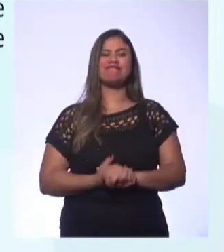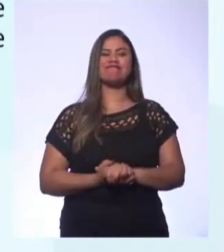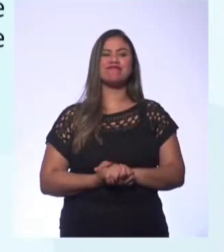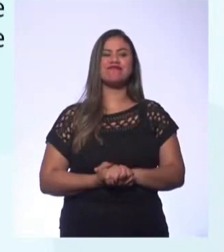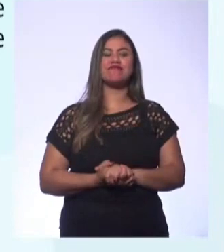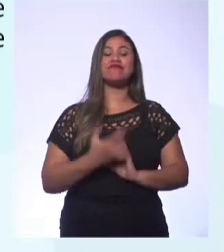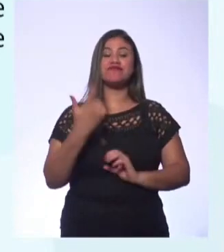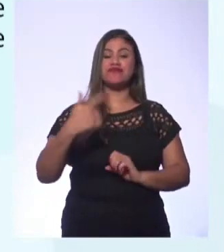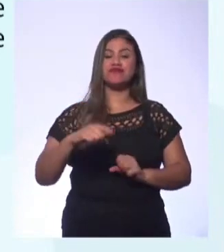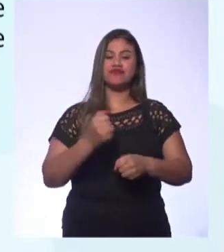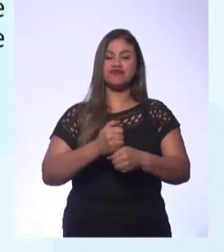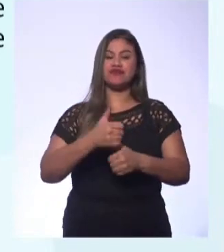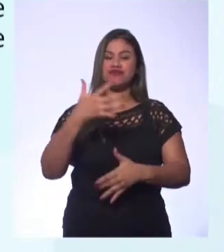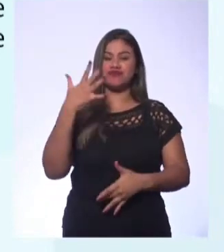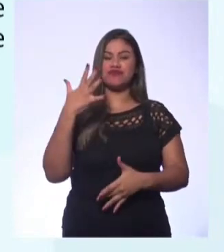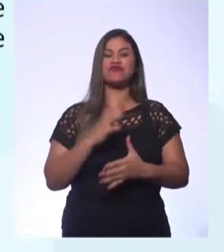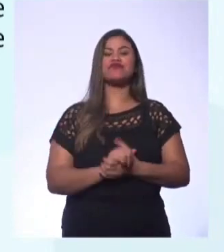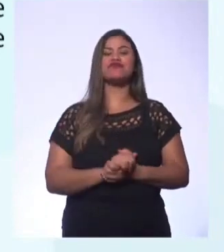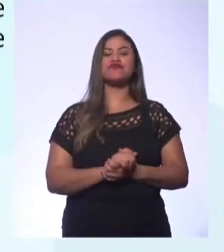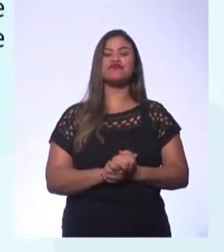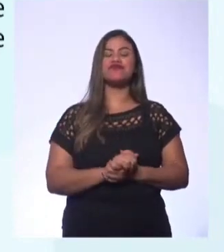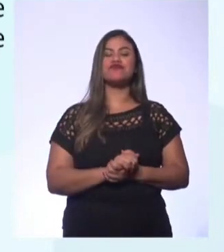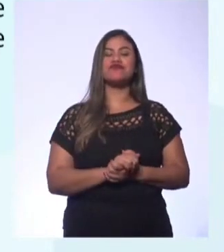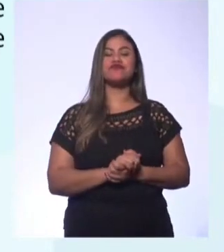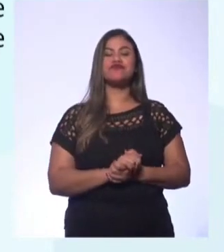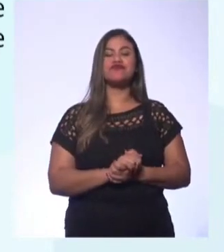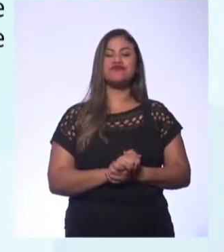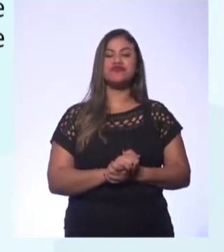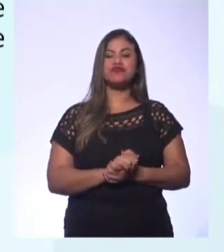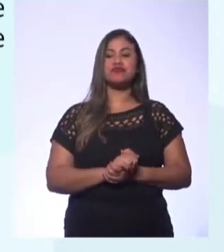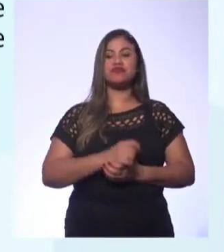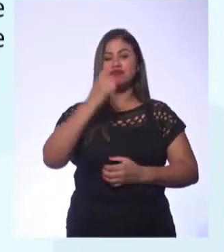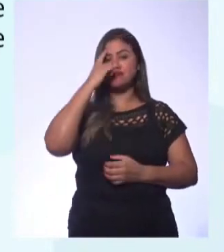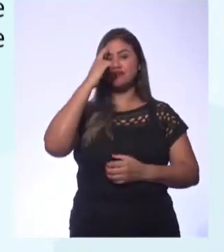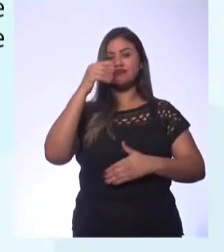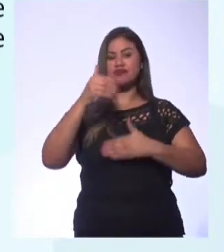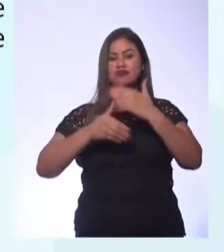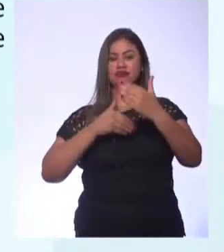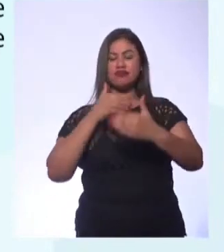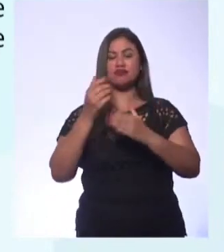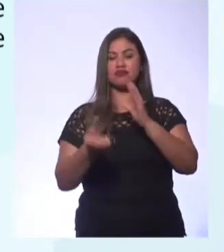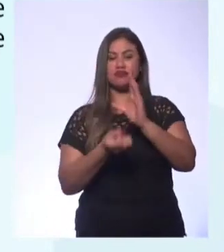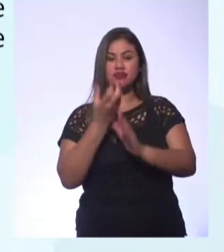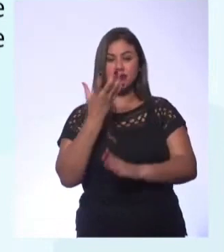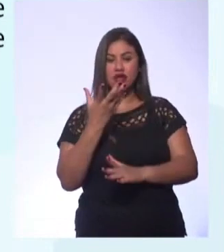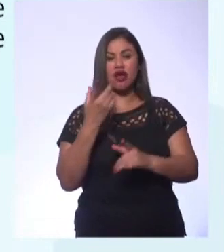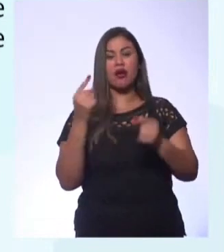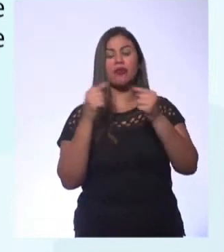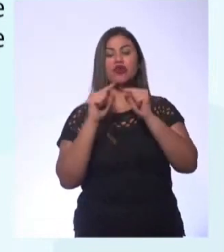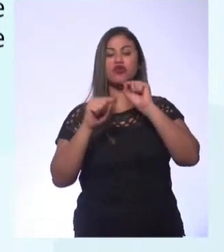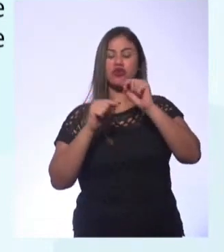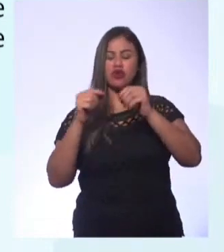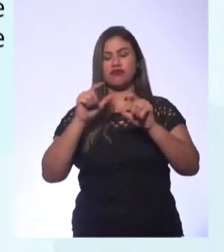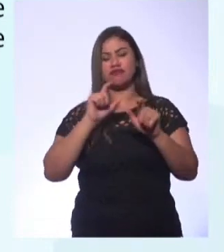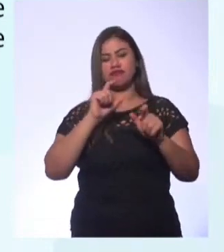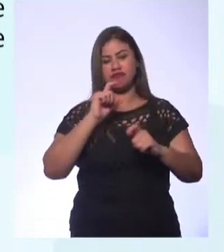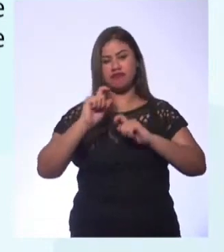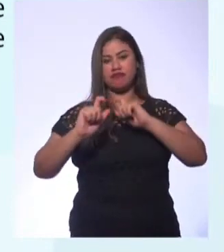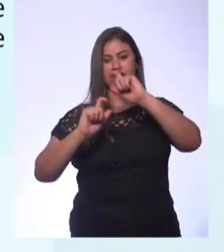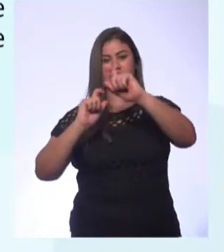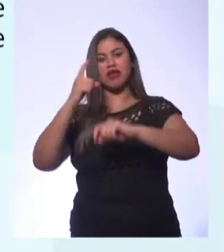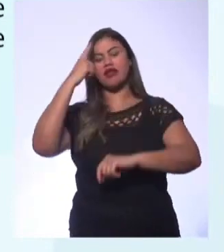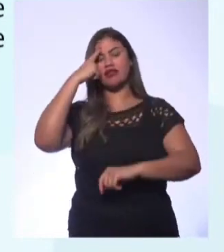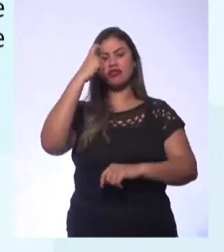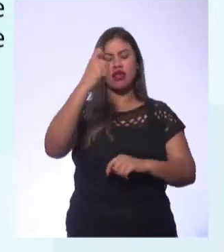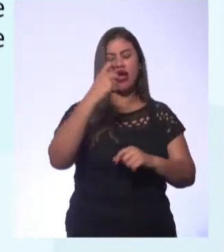Então tem mais uma interaçãozinha aqui pelo chat, gente. Então, todo o processo criativo em arte ele acontece em etapas. A ideia, a busca por material,